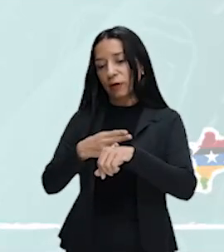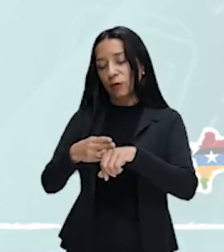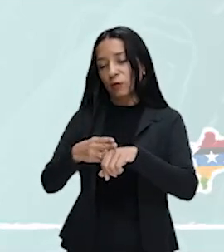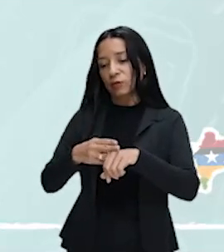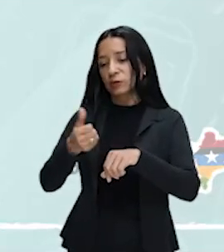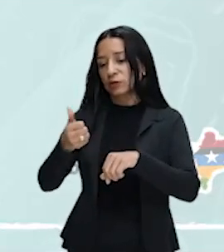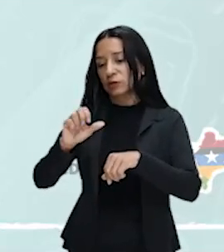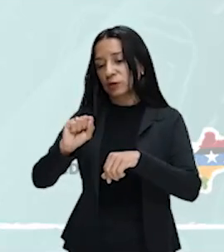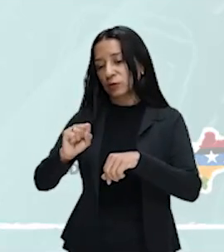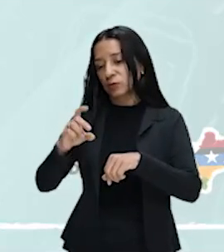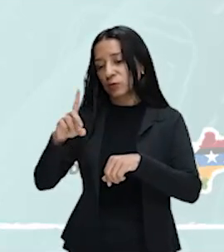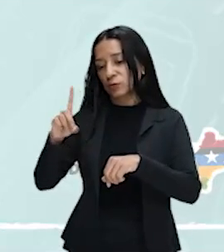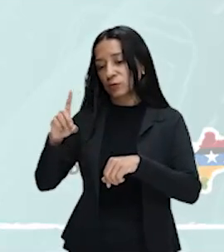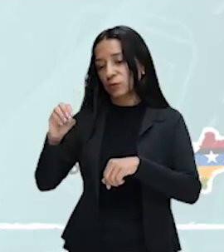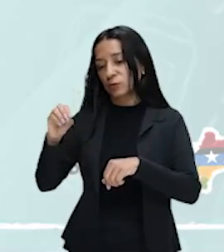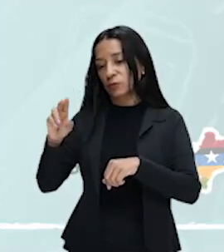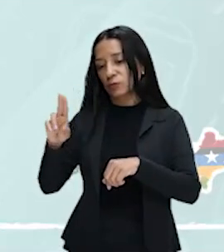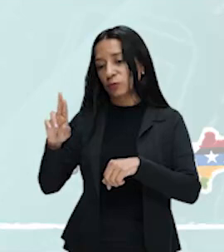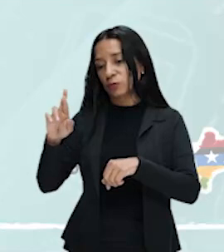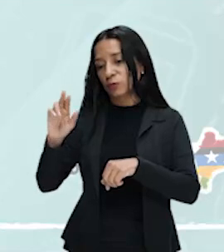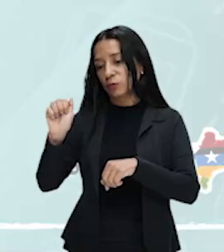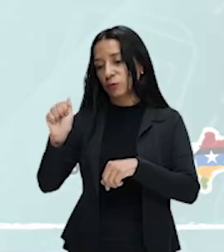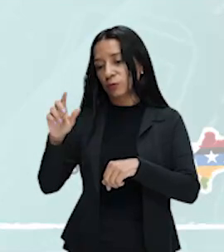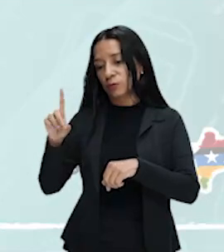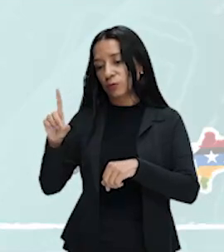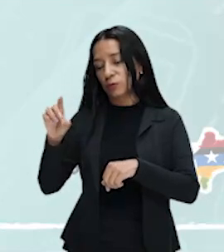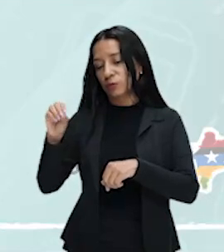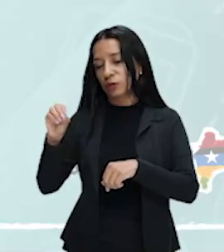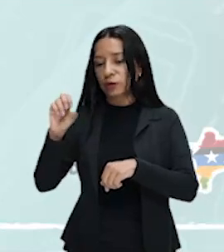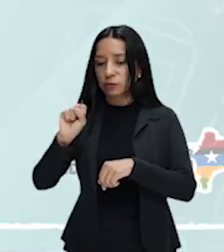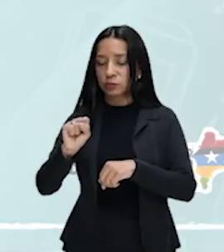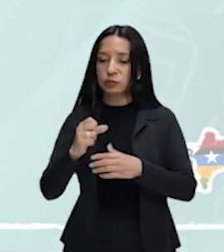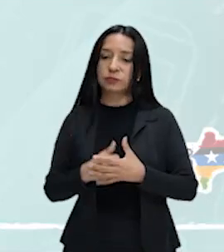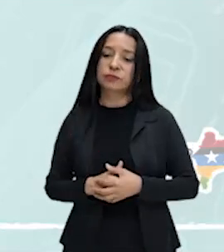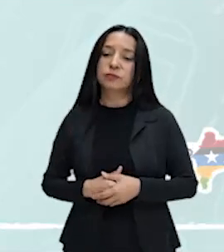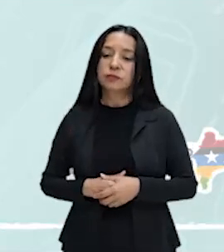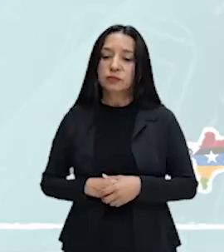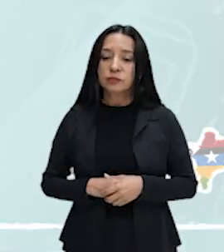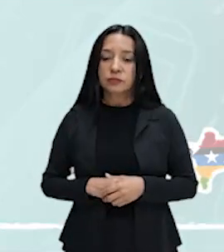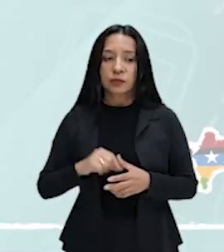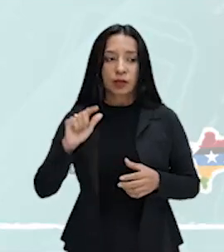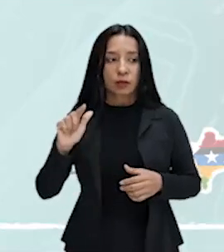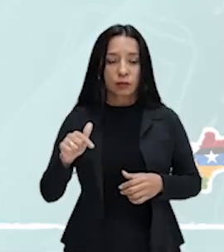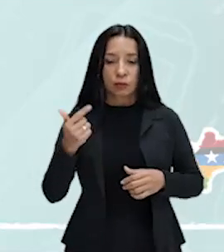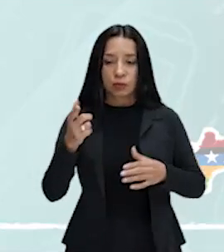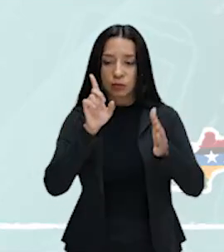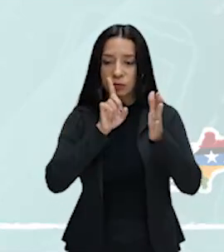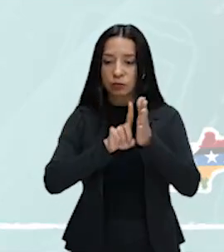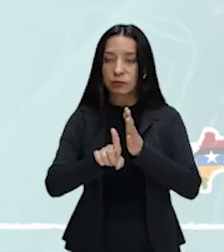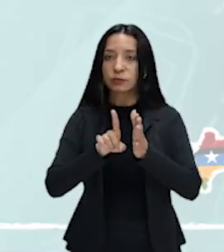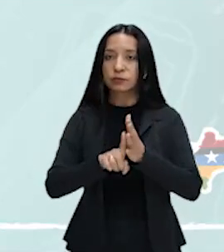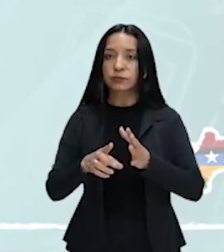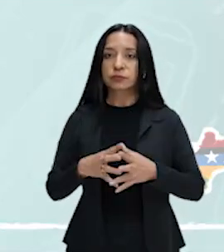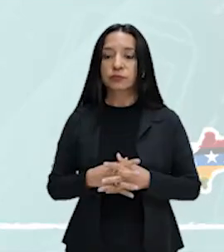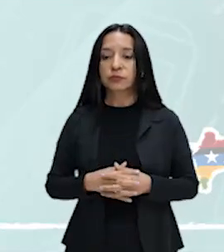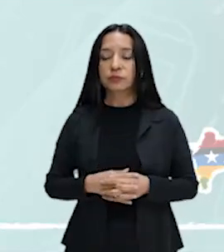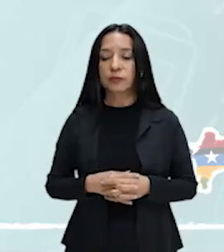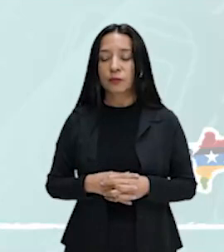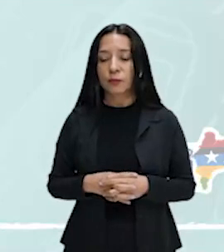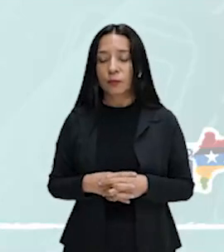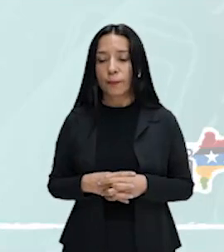vai ser letra B, ok? Vamos agora para a próxima questão. Presta bem